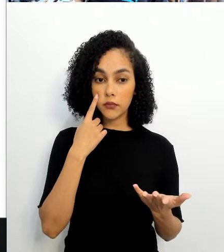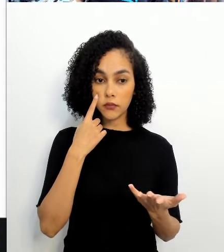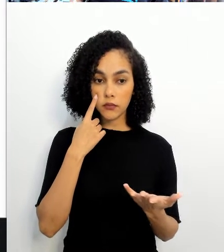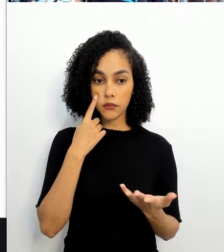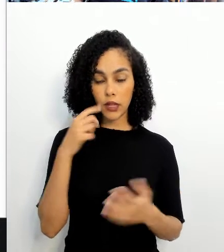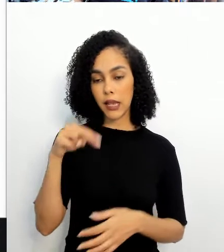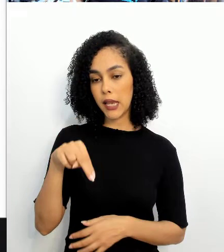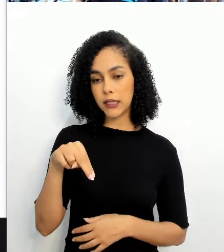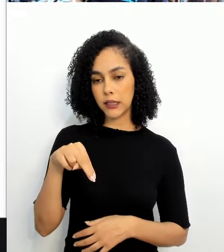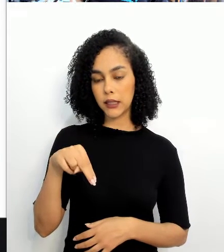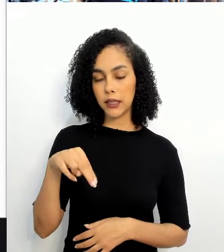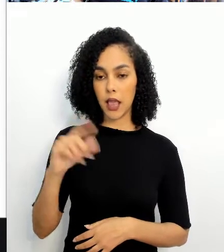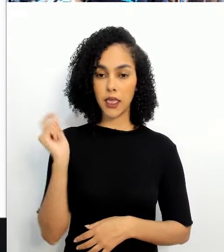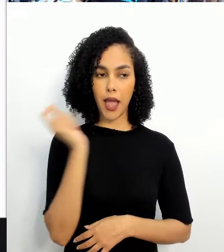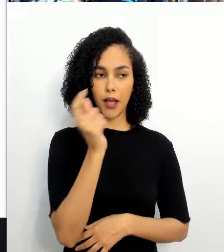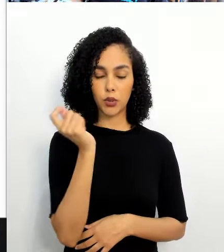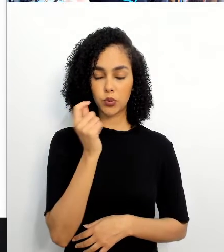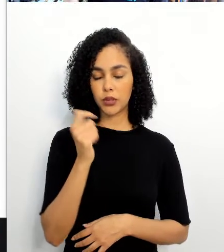rodada.